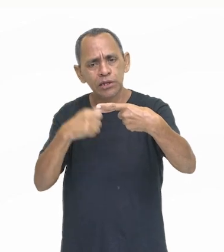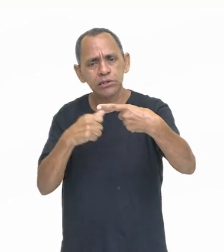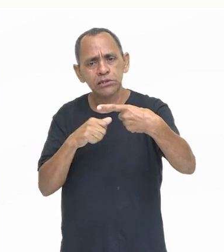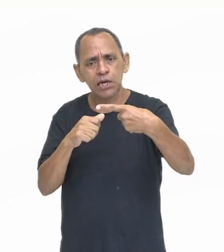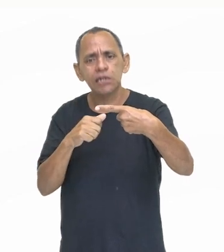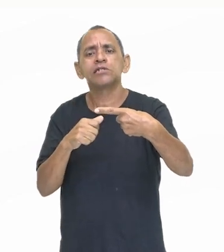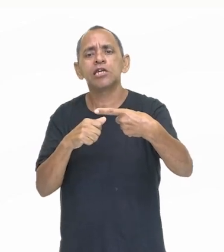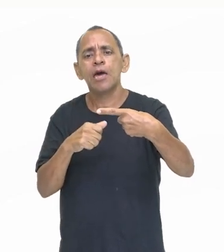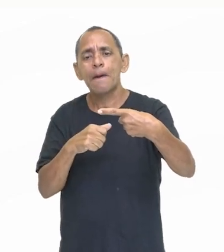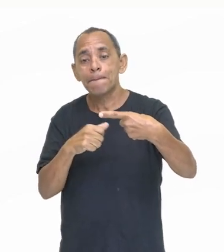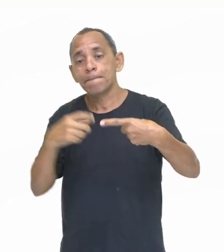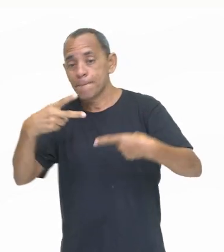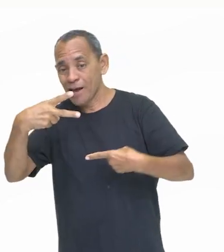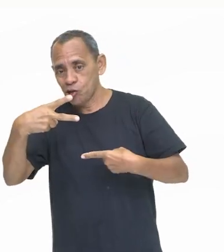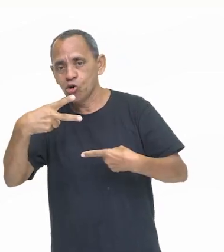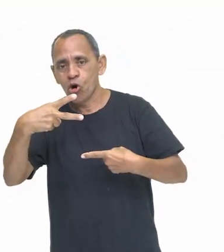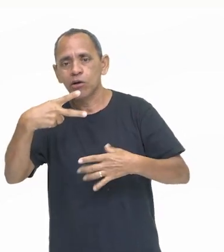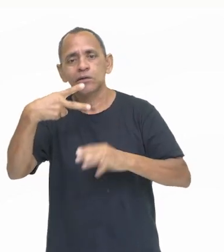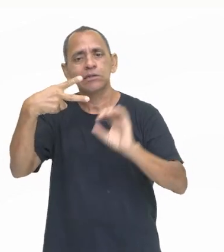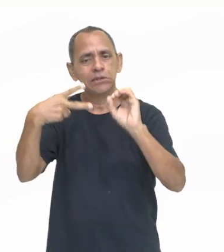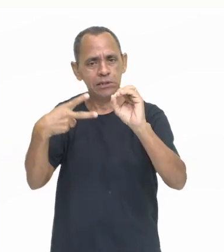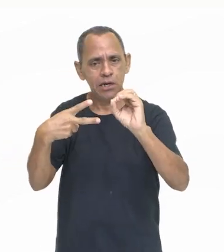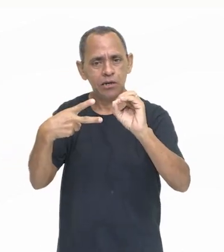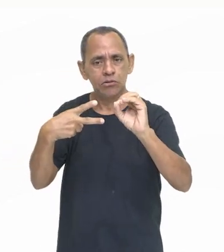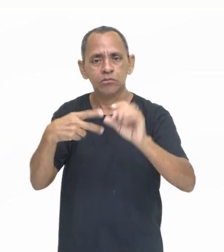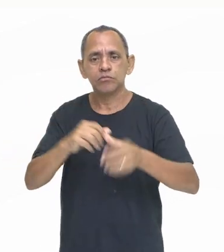do que zero, né? Porque se for zero,